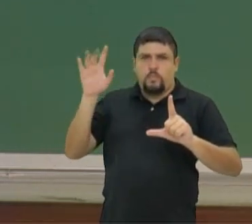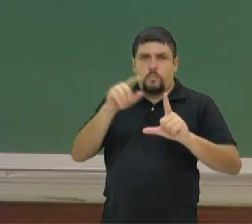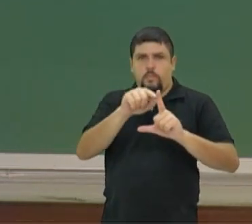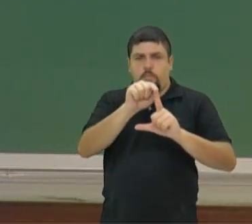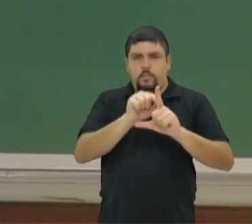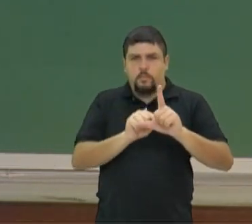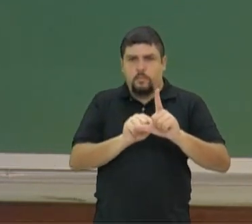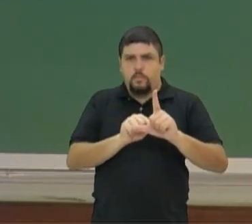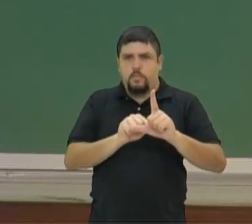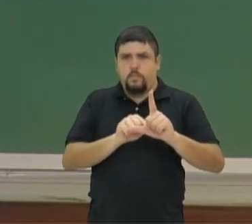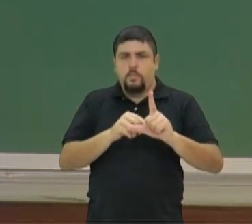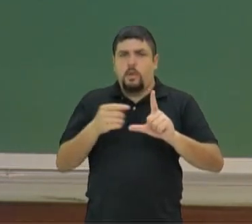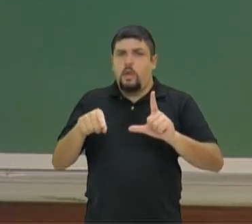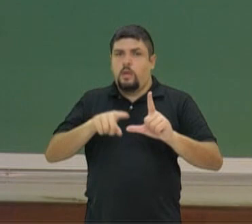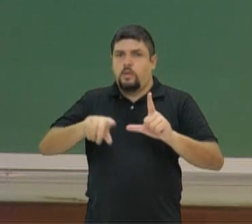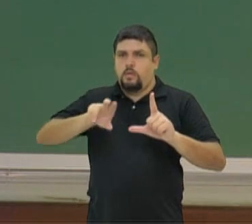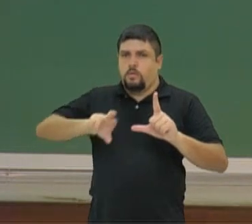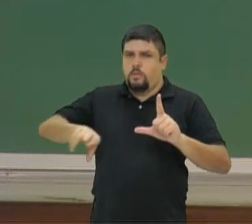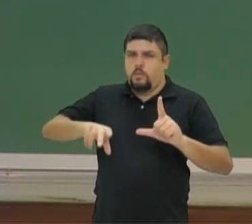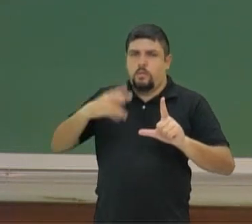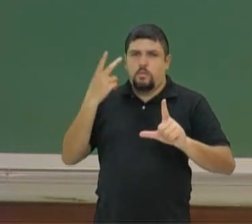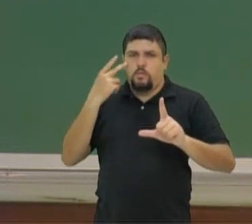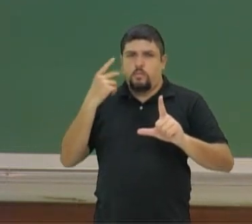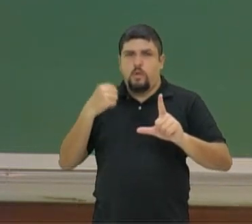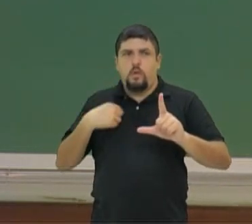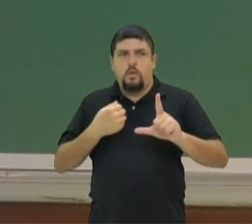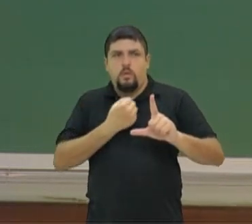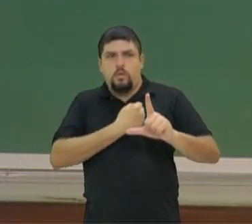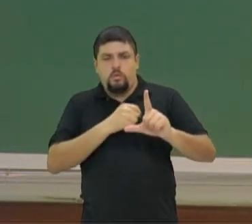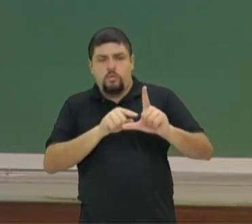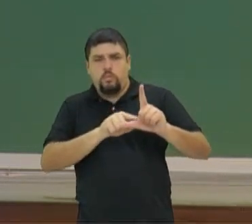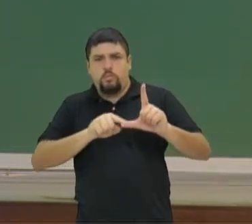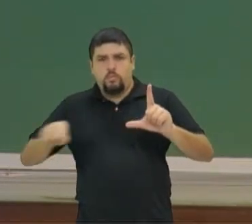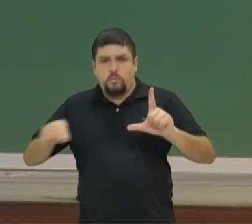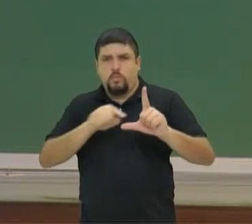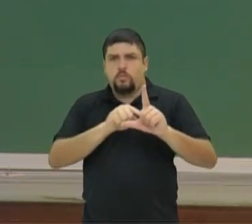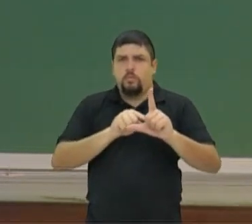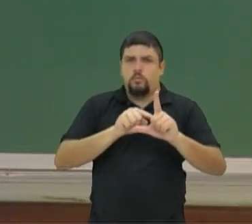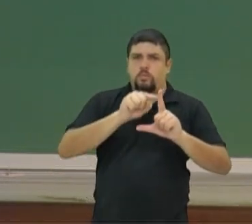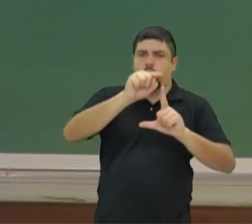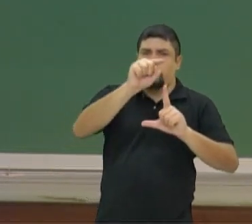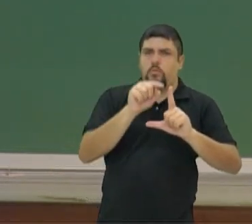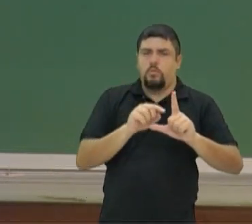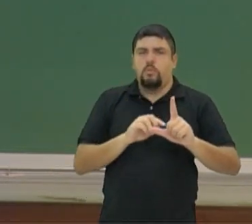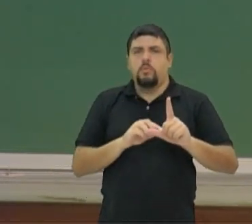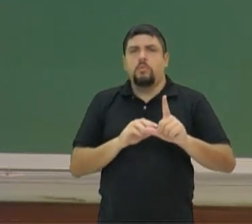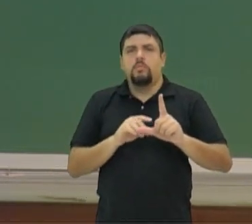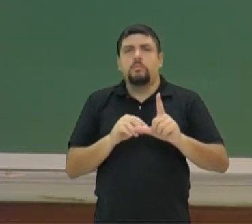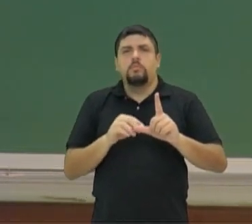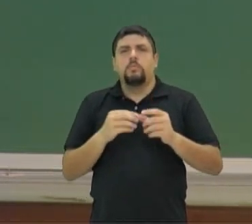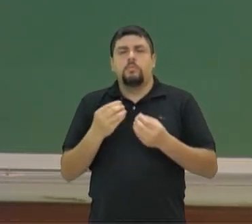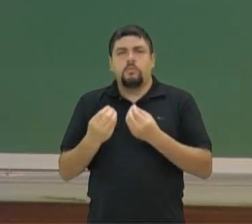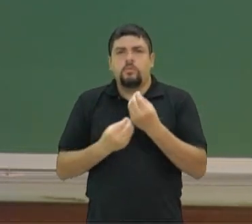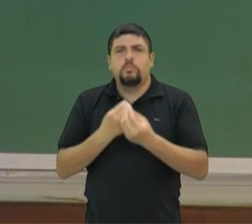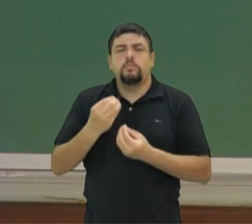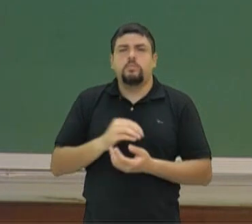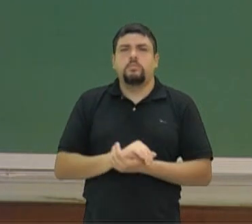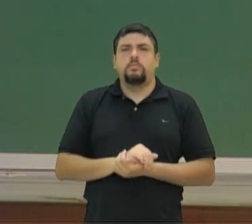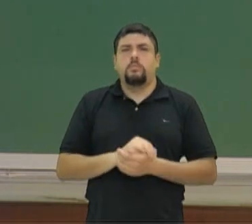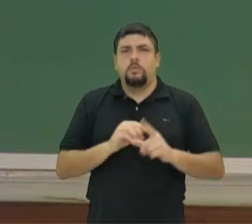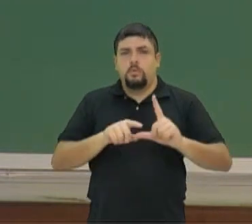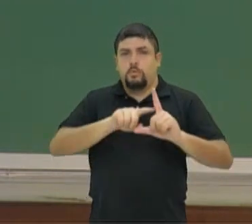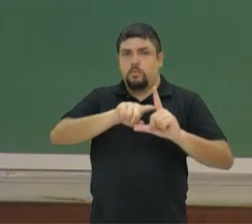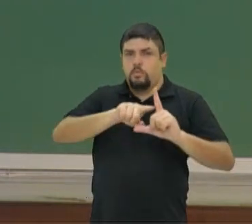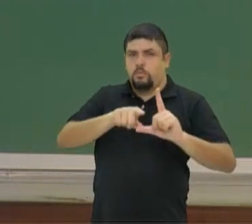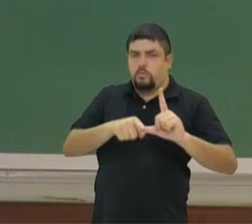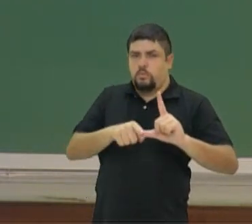cartesiano convencional, né? Aqui a gente tem número real e imaginário. O ângulo formado é 240 graus.